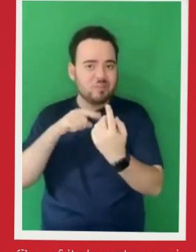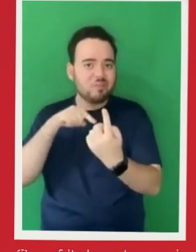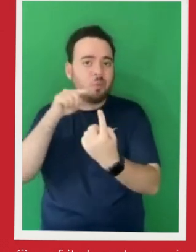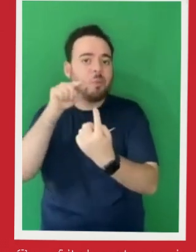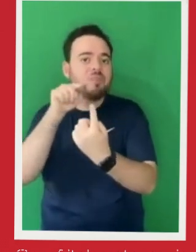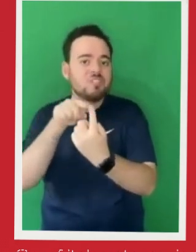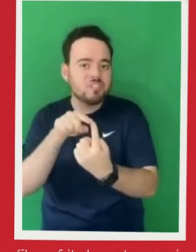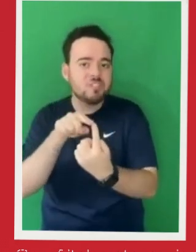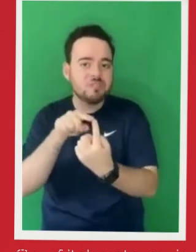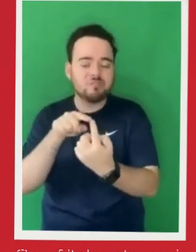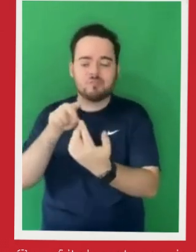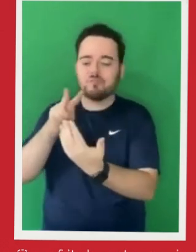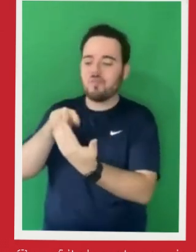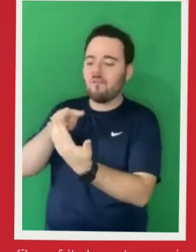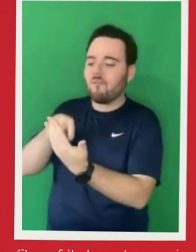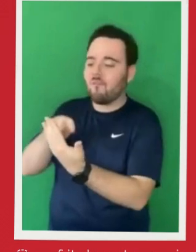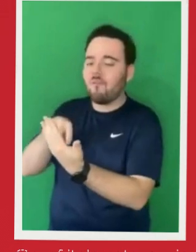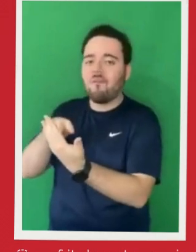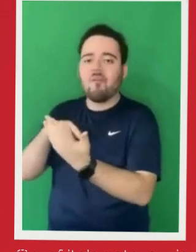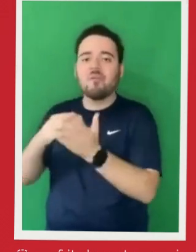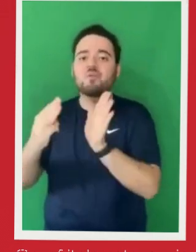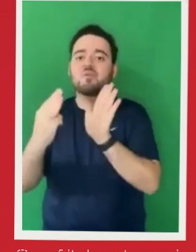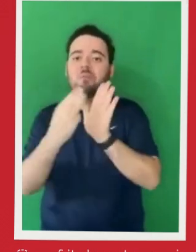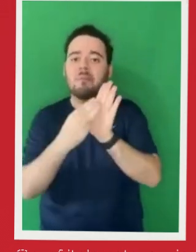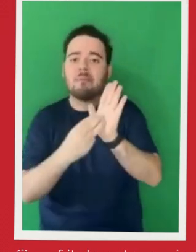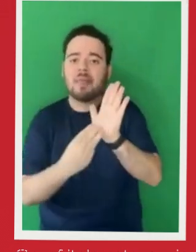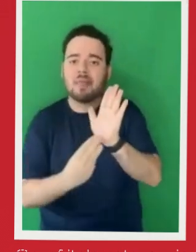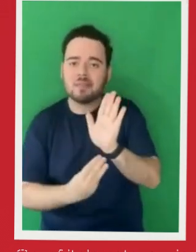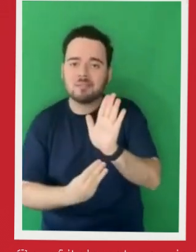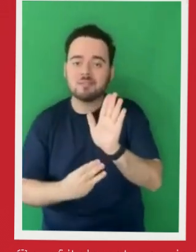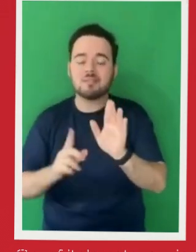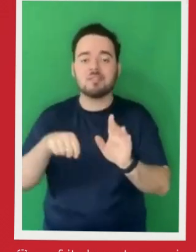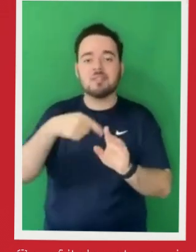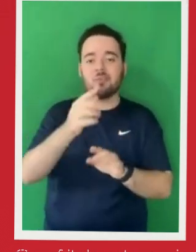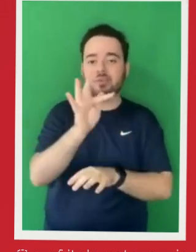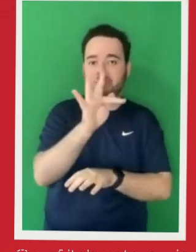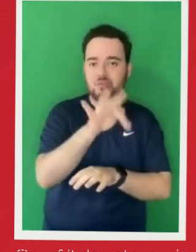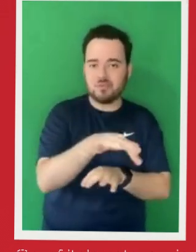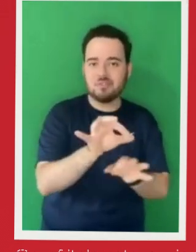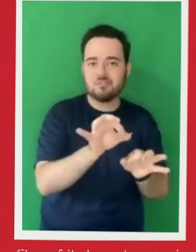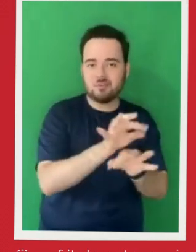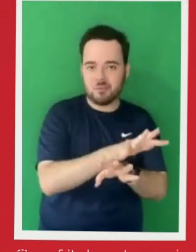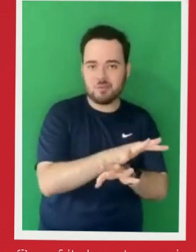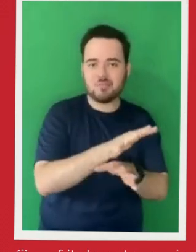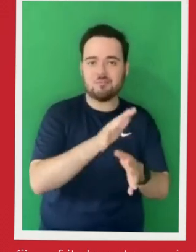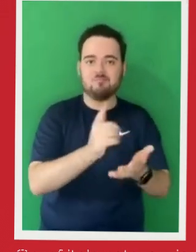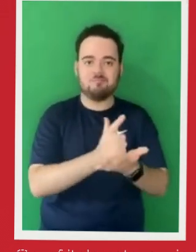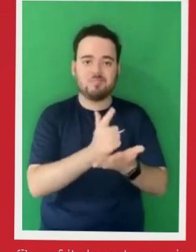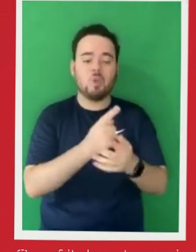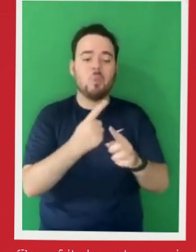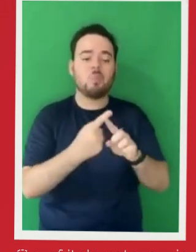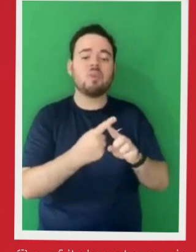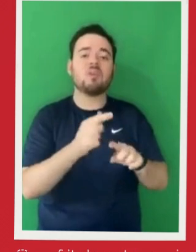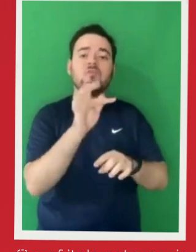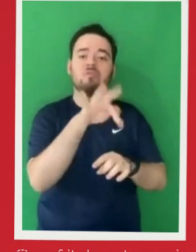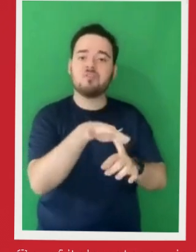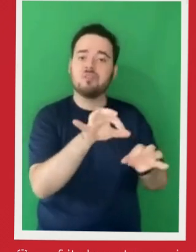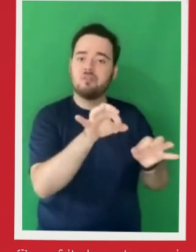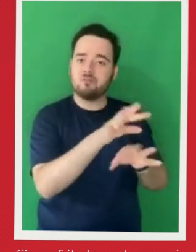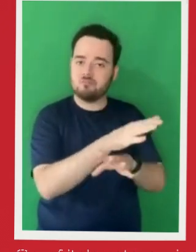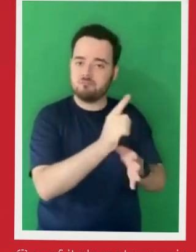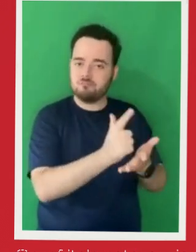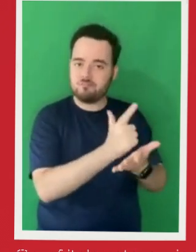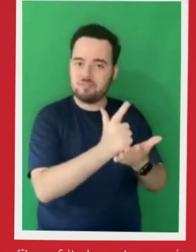autoras declaram o objetivo. A gente olha os métodos e a gente olha o fim da conclusão. Por quê? Porque o final